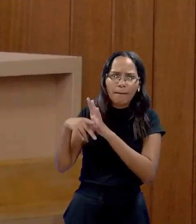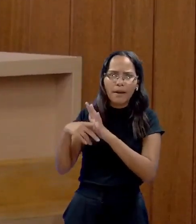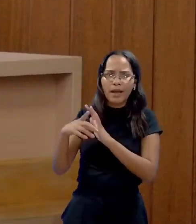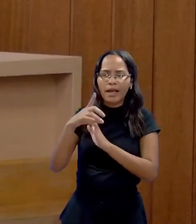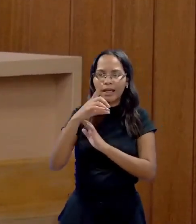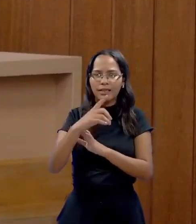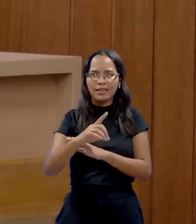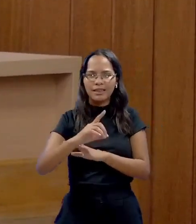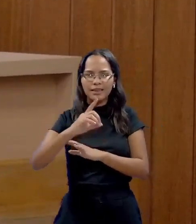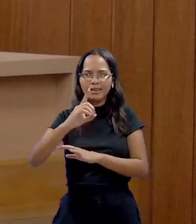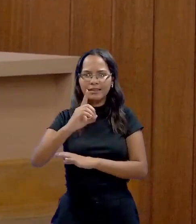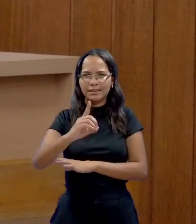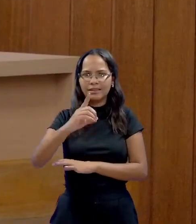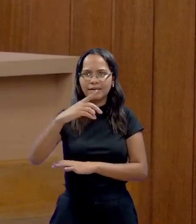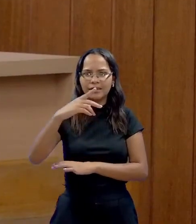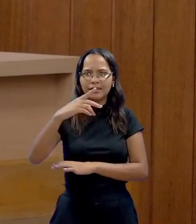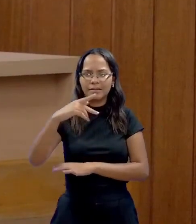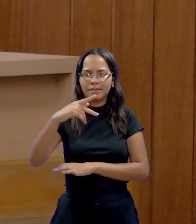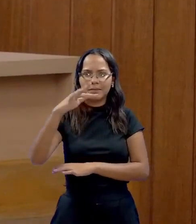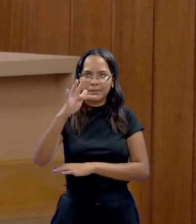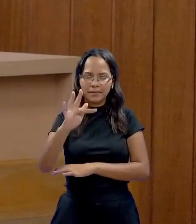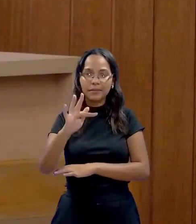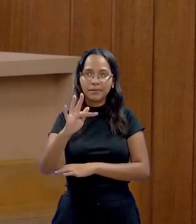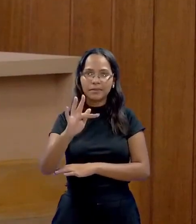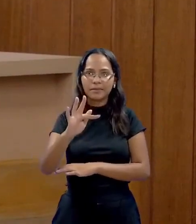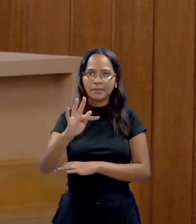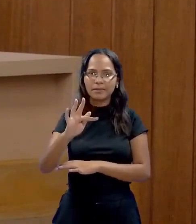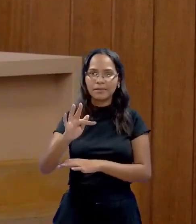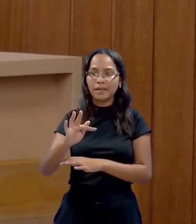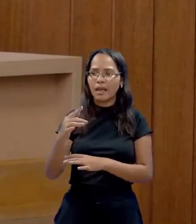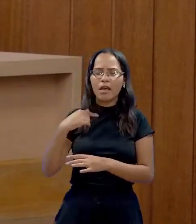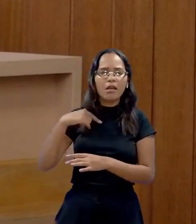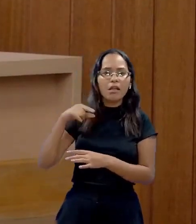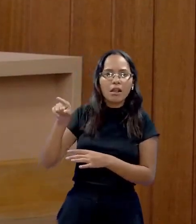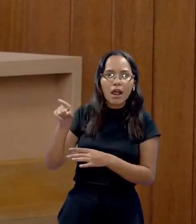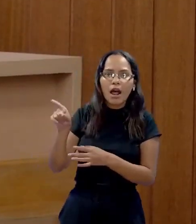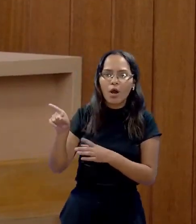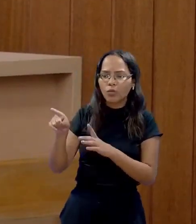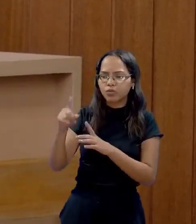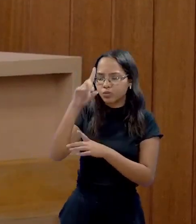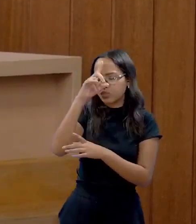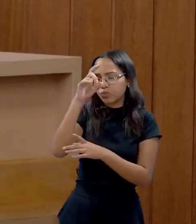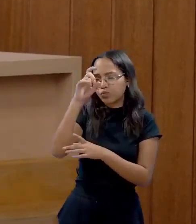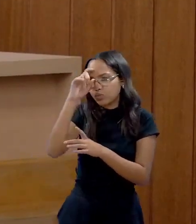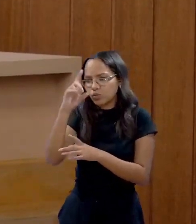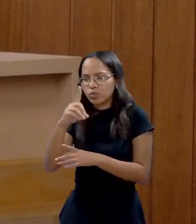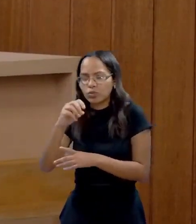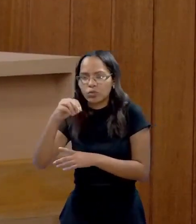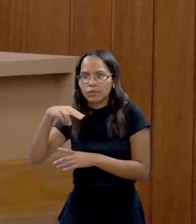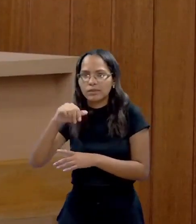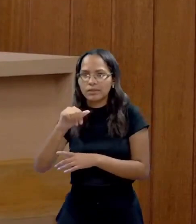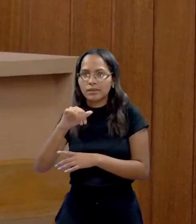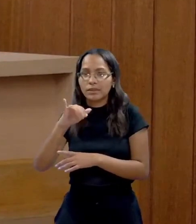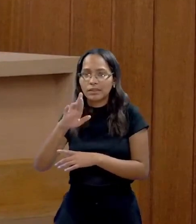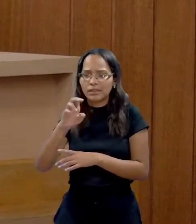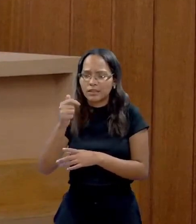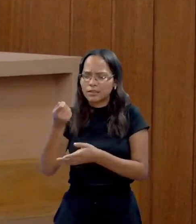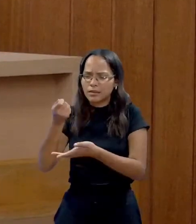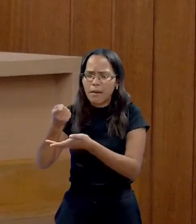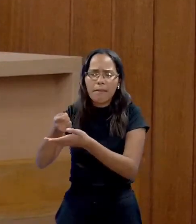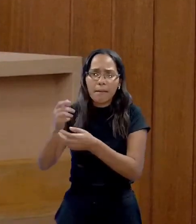são corajosos. Eu quero ver ir para a porta da dona Iris e garantir que ela seja paga. Eu quero ver ir para a porta